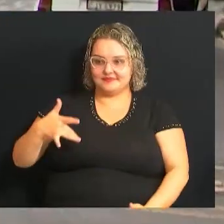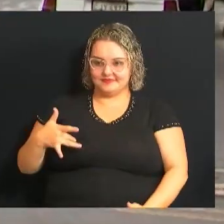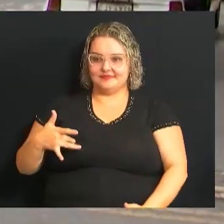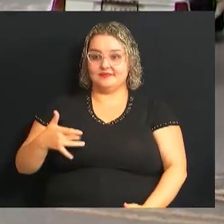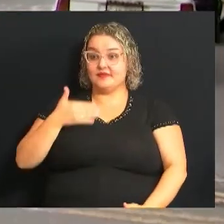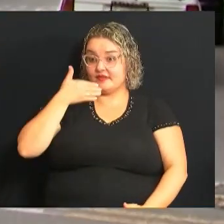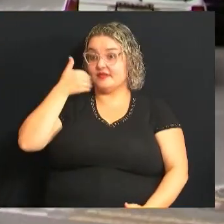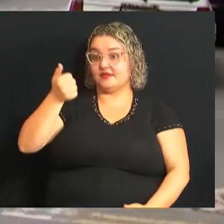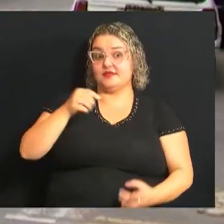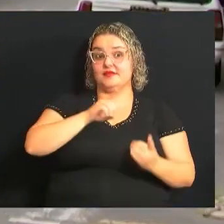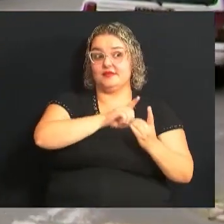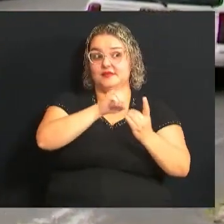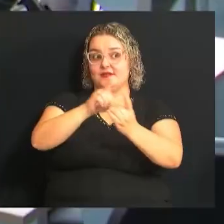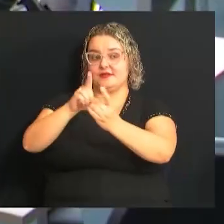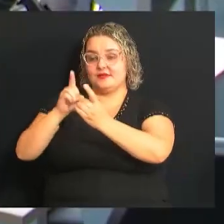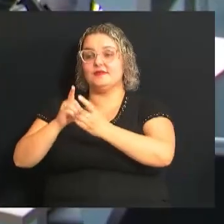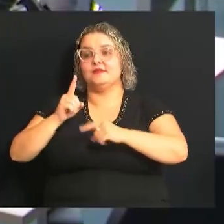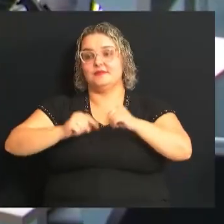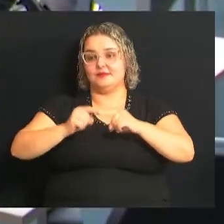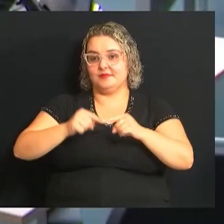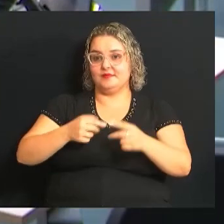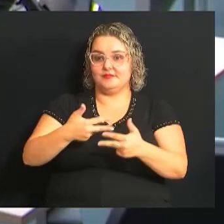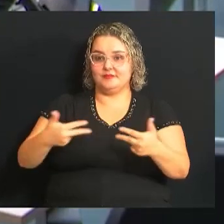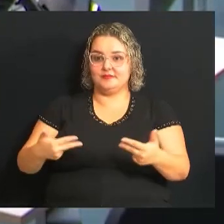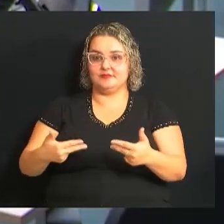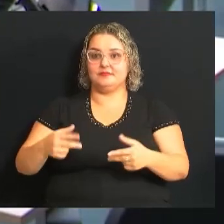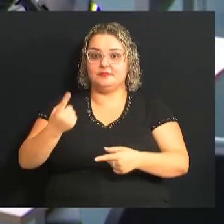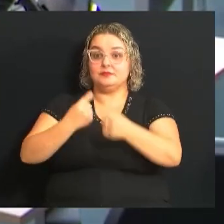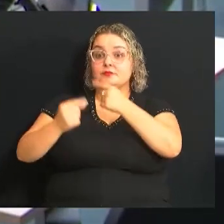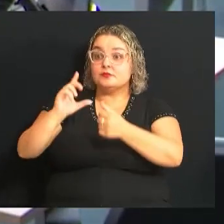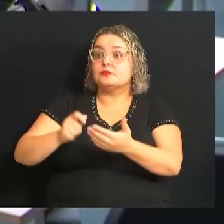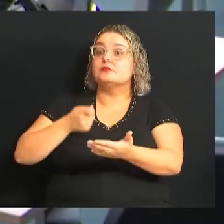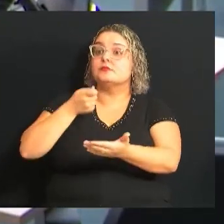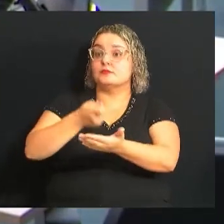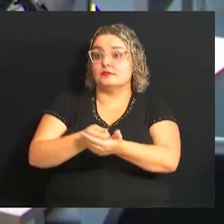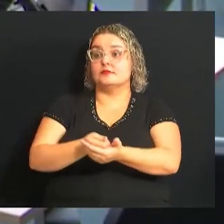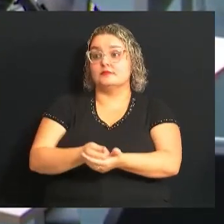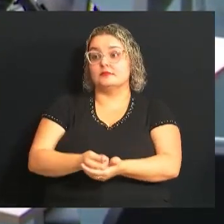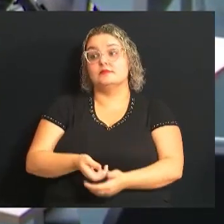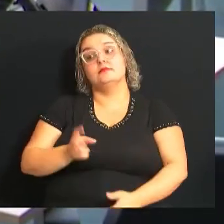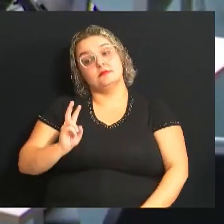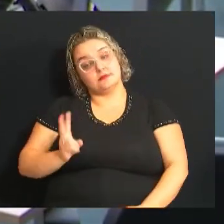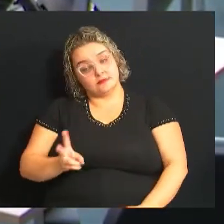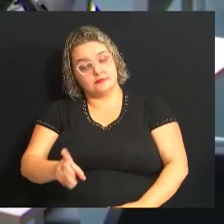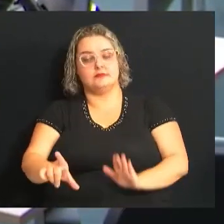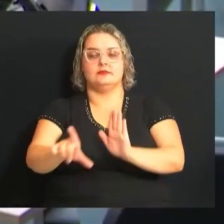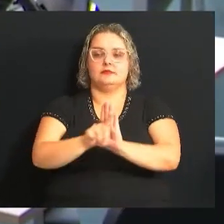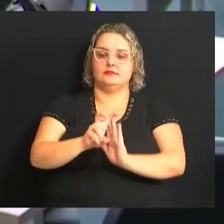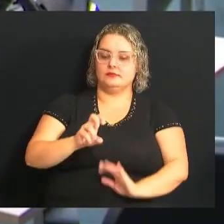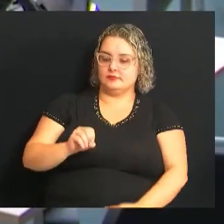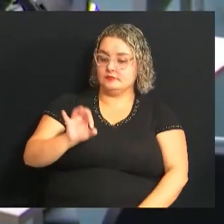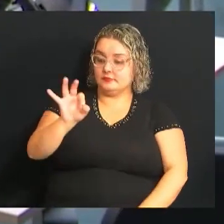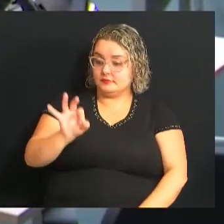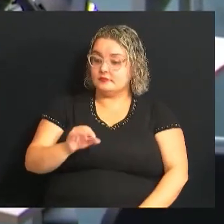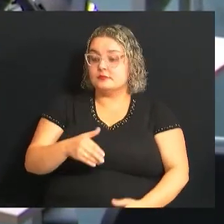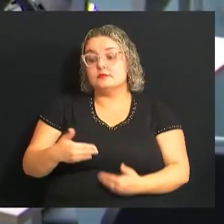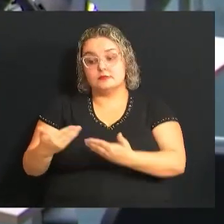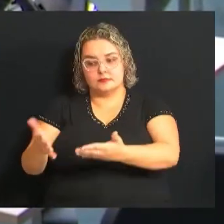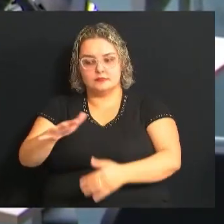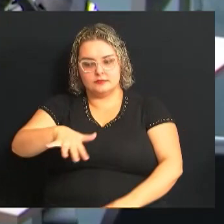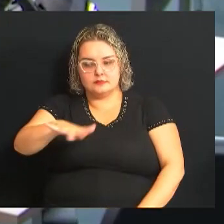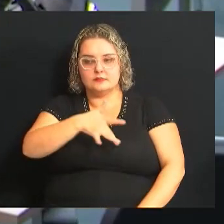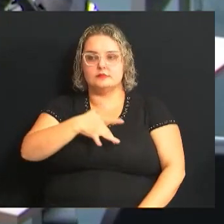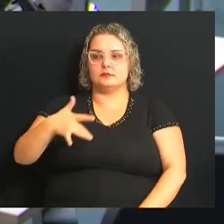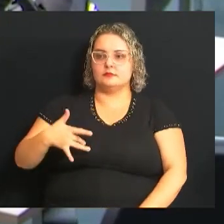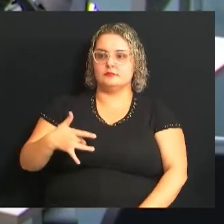do atendimento e equipamentos. As emendas impositivas, a gente, como de lei por lei, 50% para a saúde, nós aproveitamos para